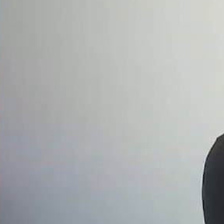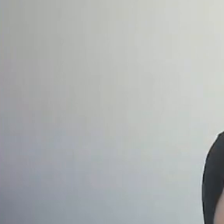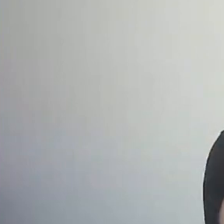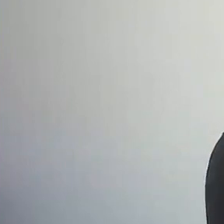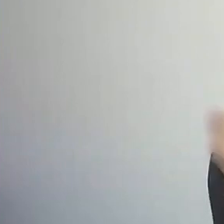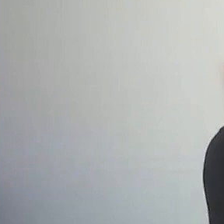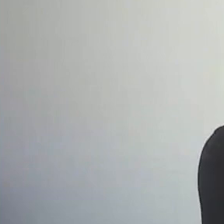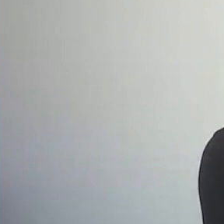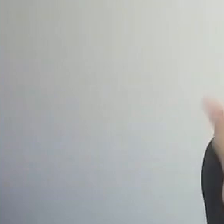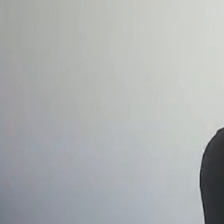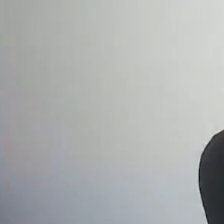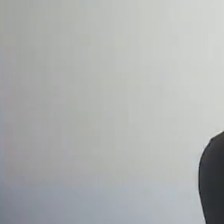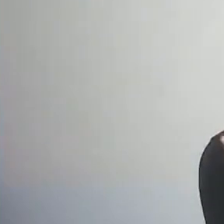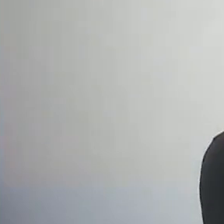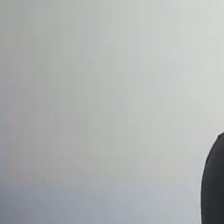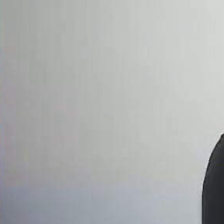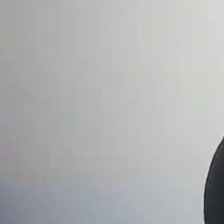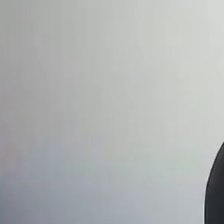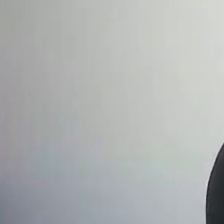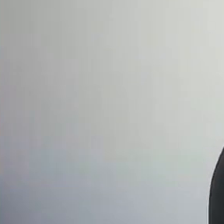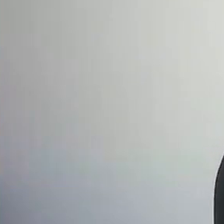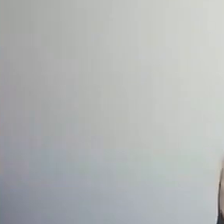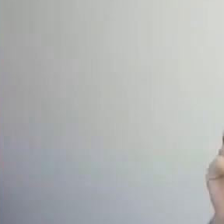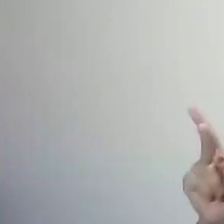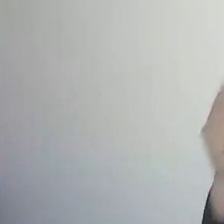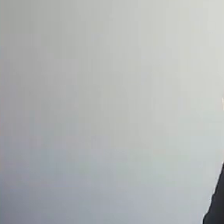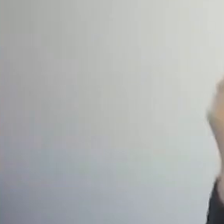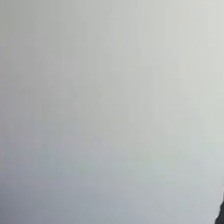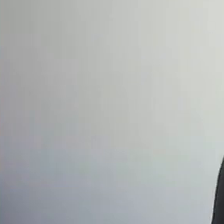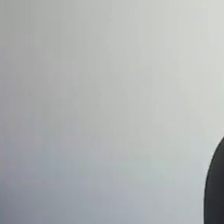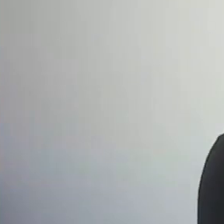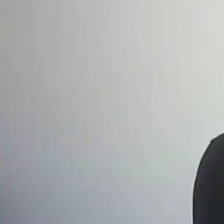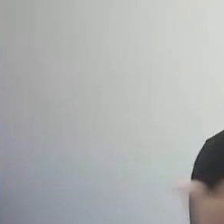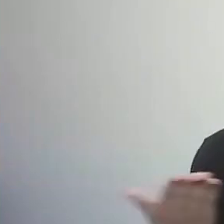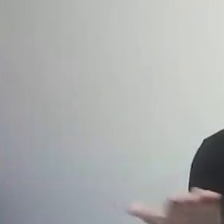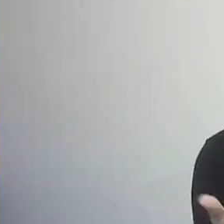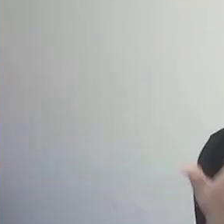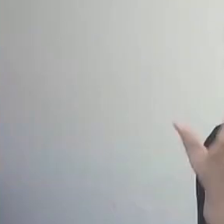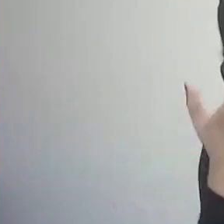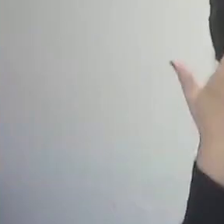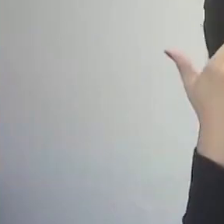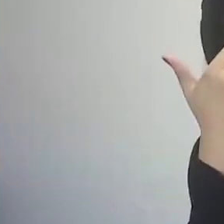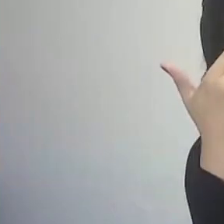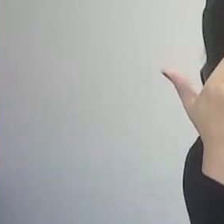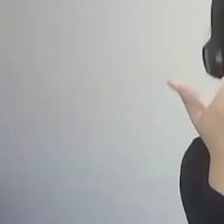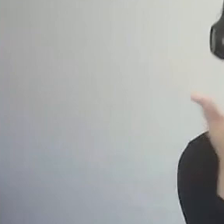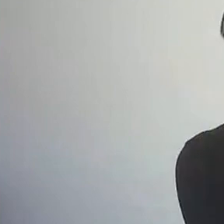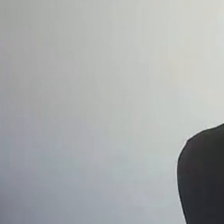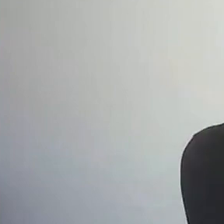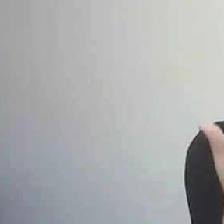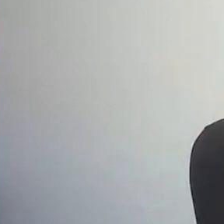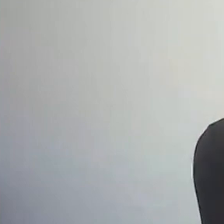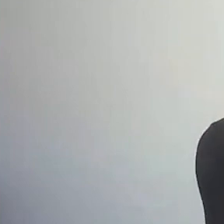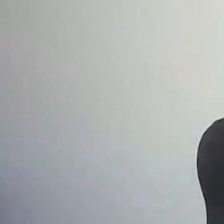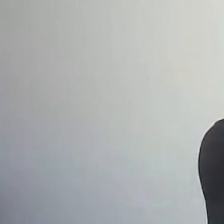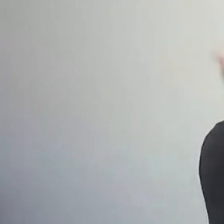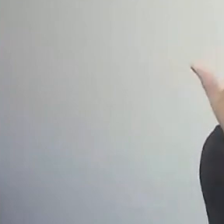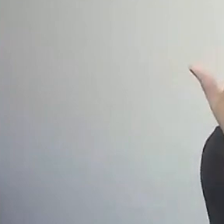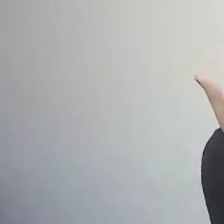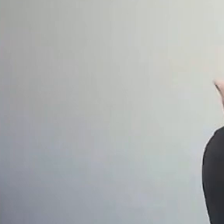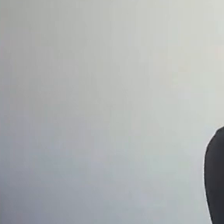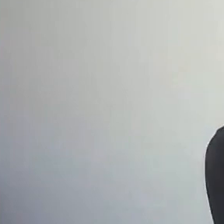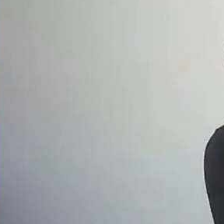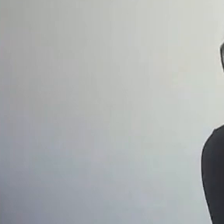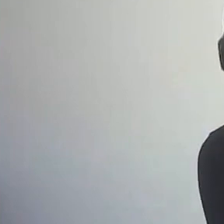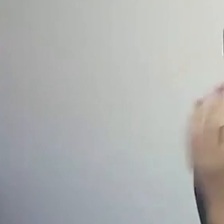Show de bola. Então, agora é minha vez de agradecer. Obrigado pela apresentação, pelo conteúdo, parabéns, estava top. Gostei